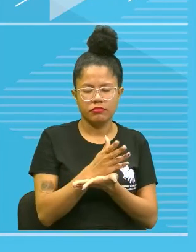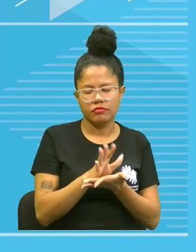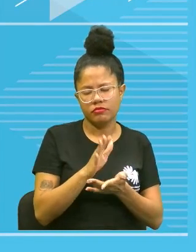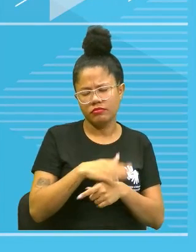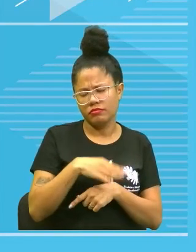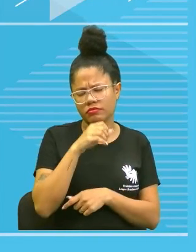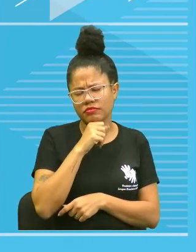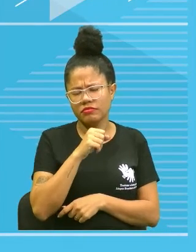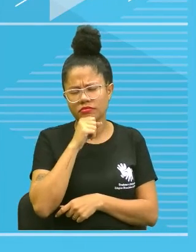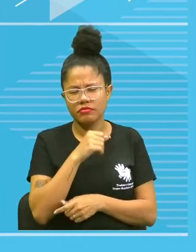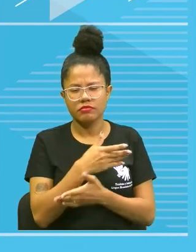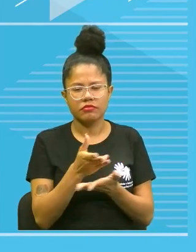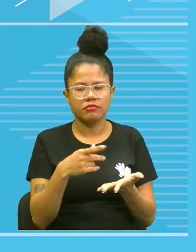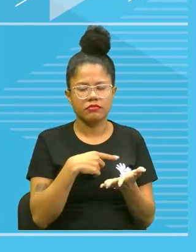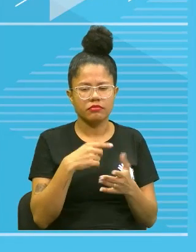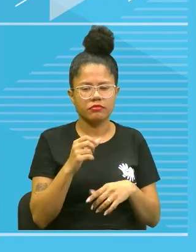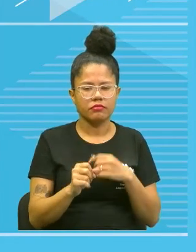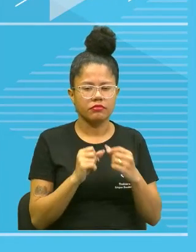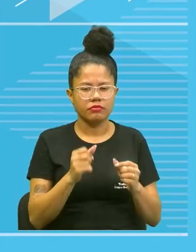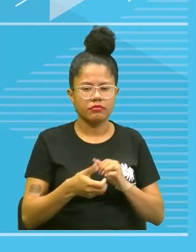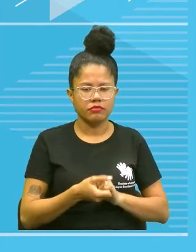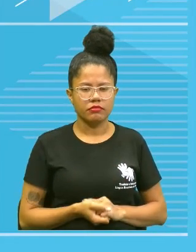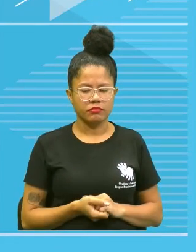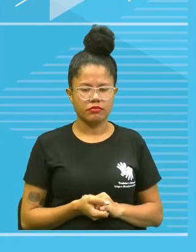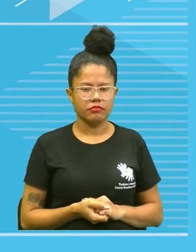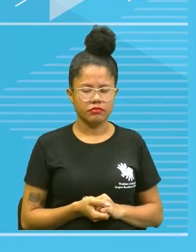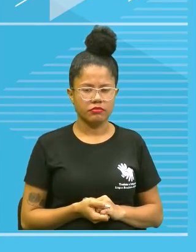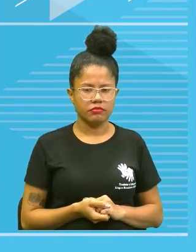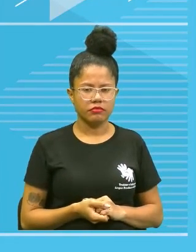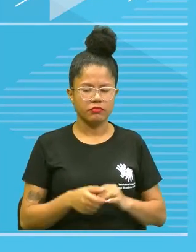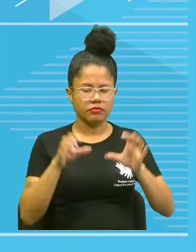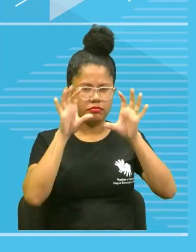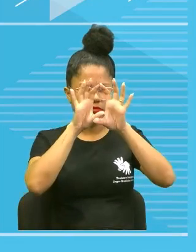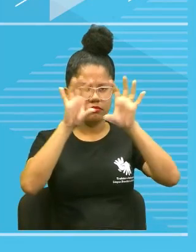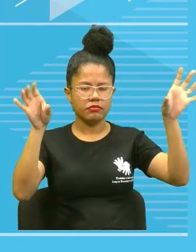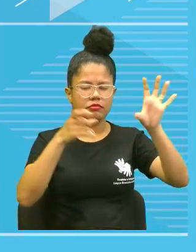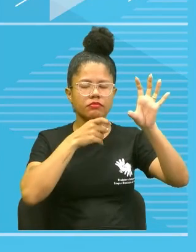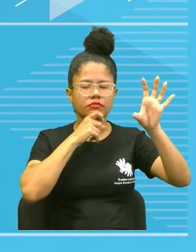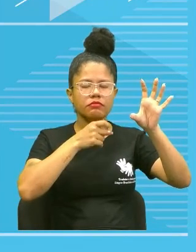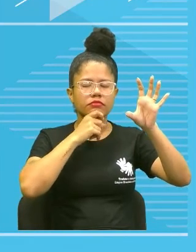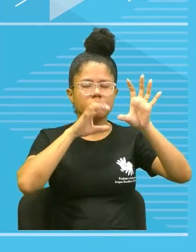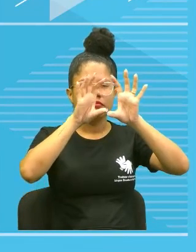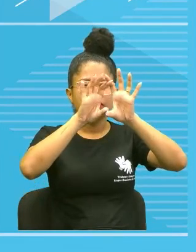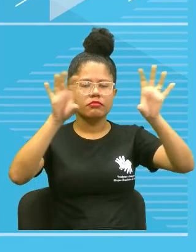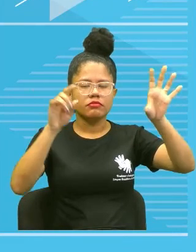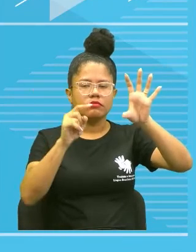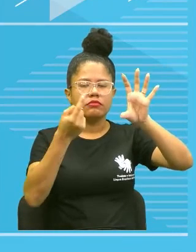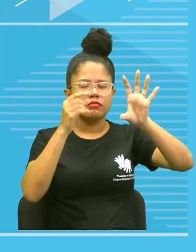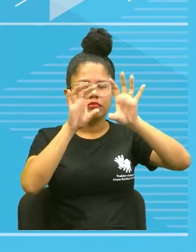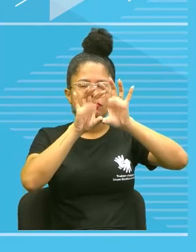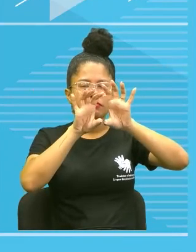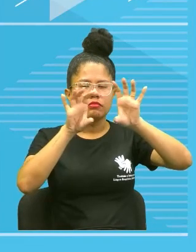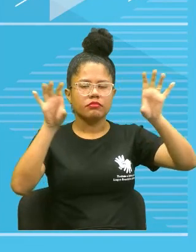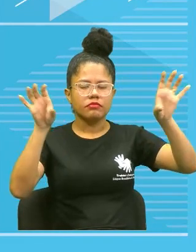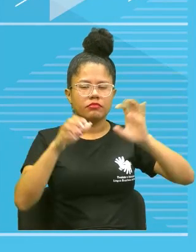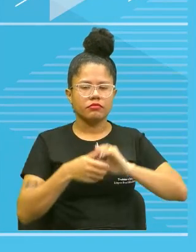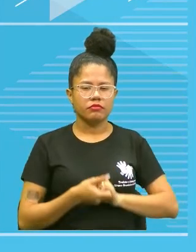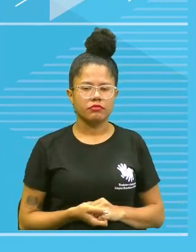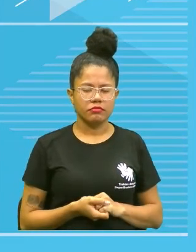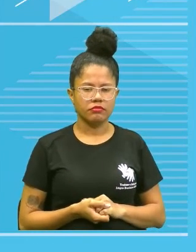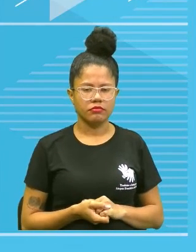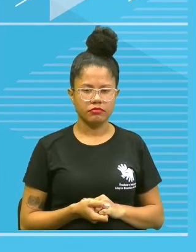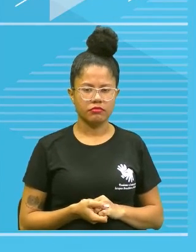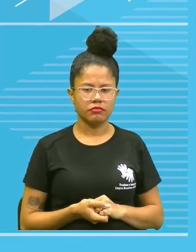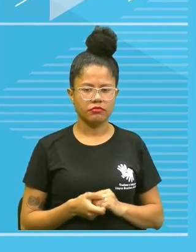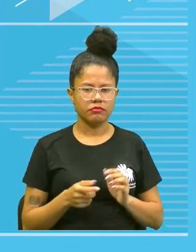você tem a formação de congeladores em cima, tá bom? Uma porta só dentro da geladeira que você tem um outro